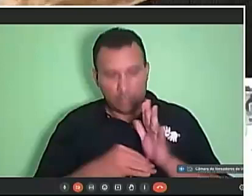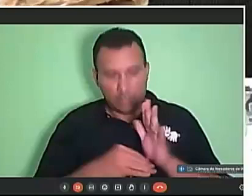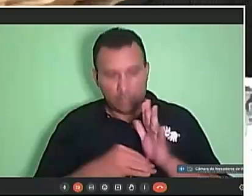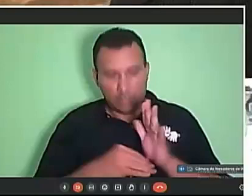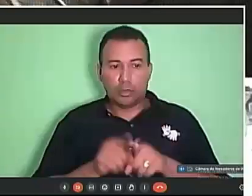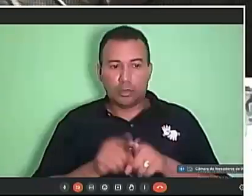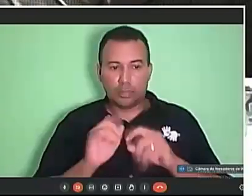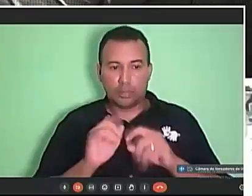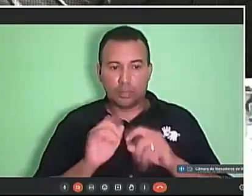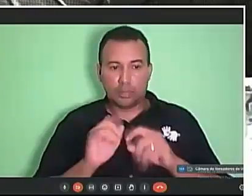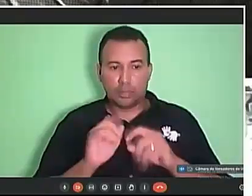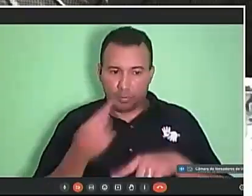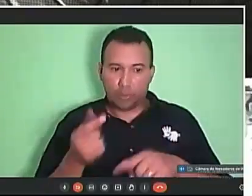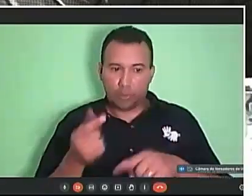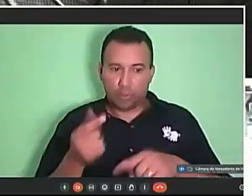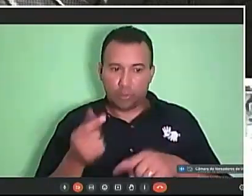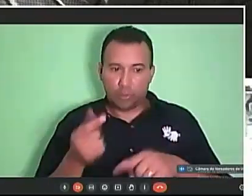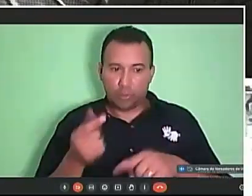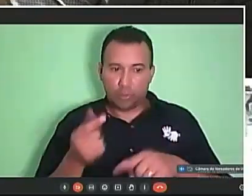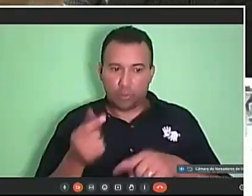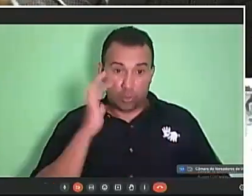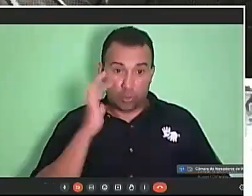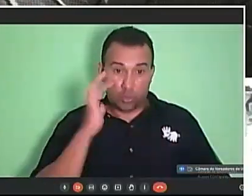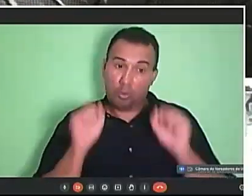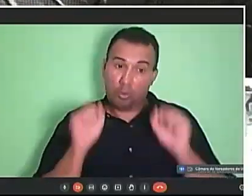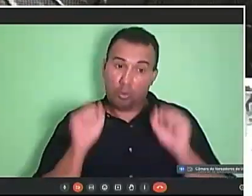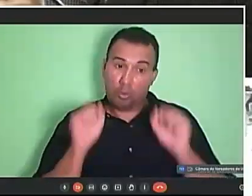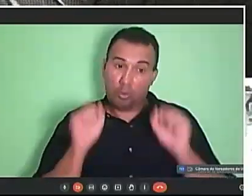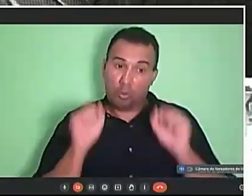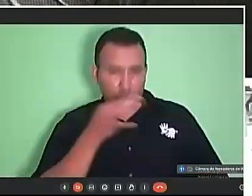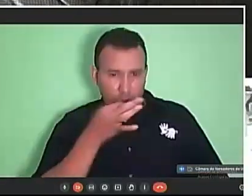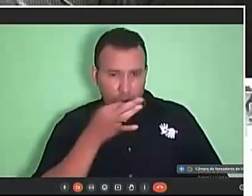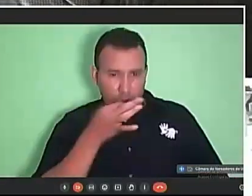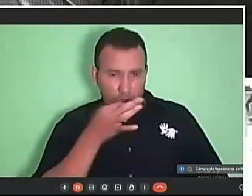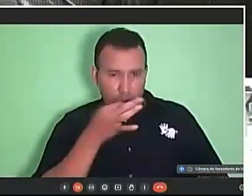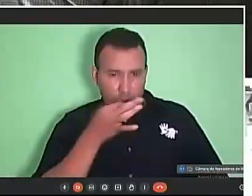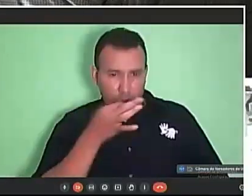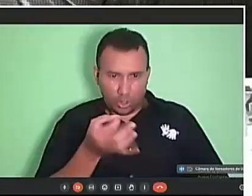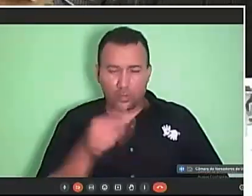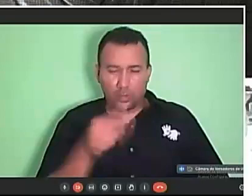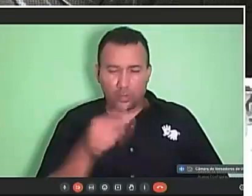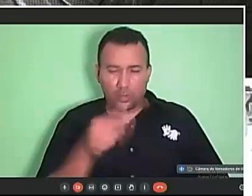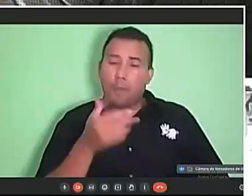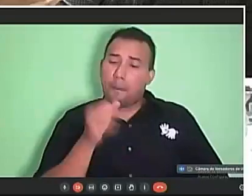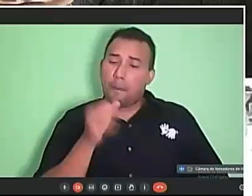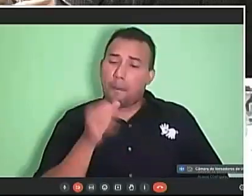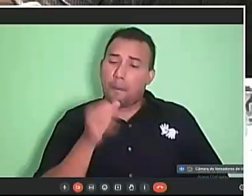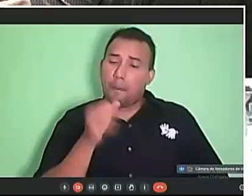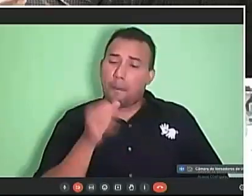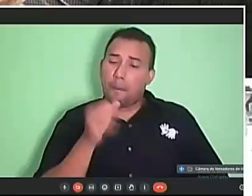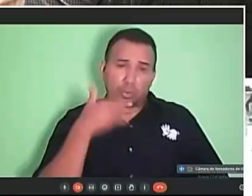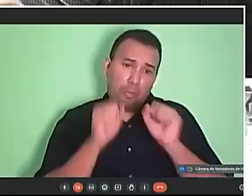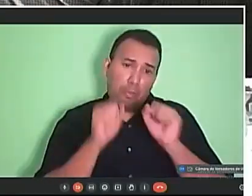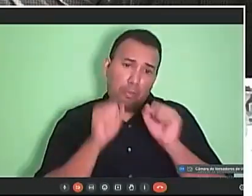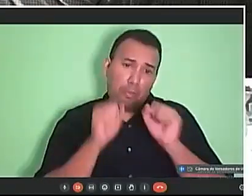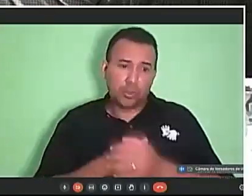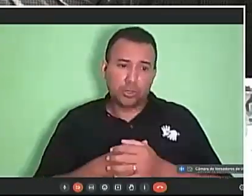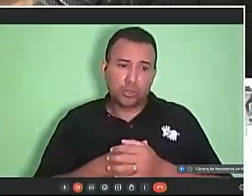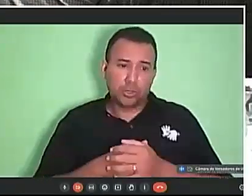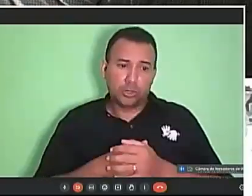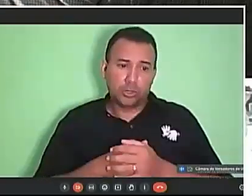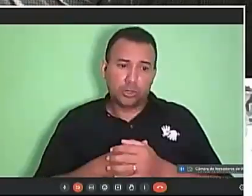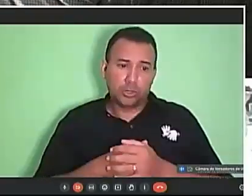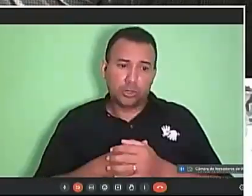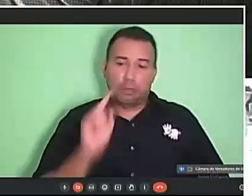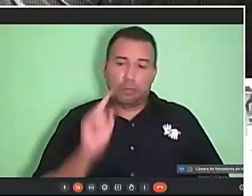disso a solução aparece. Pode ser que a sugestão que o senhor está fazendo, seja melhor. Talvez ela não custe 30 mil reais, talvez ela